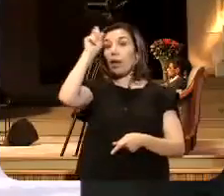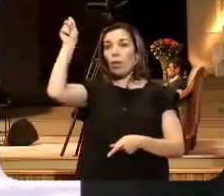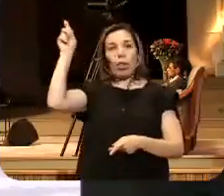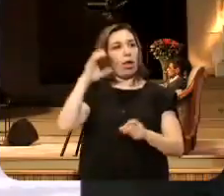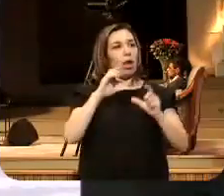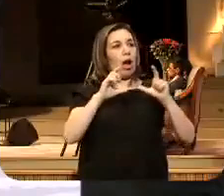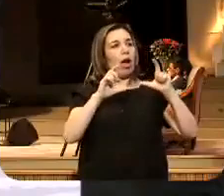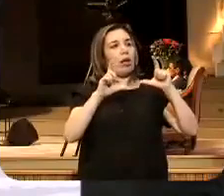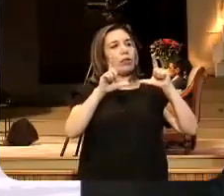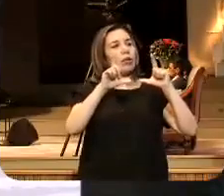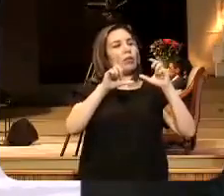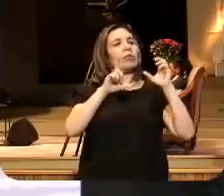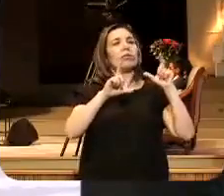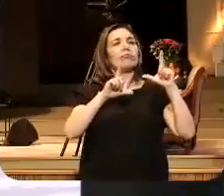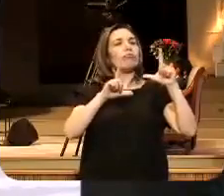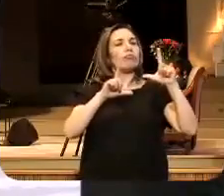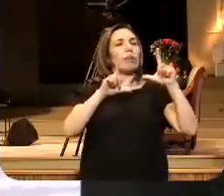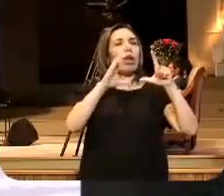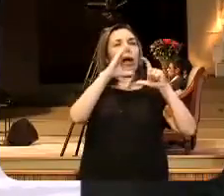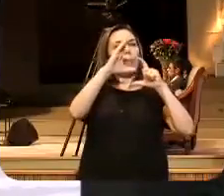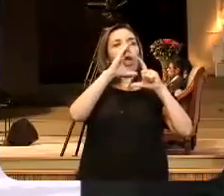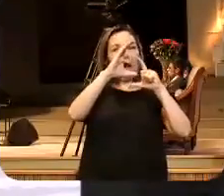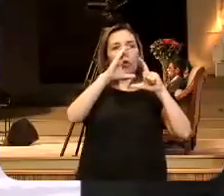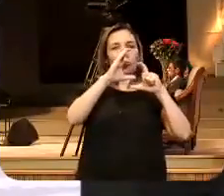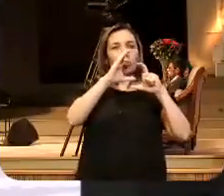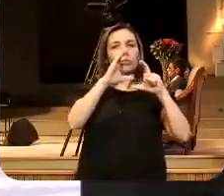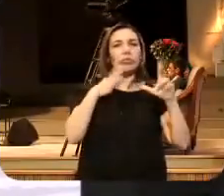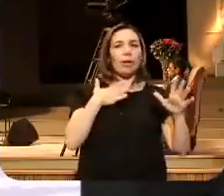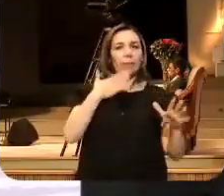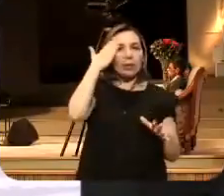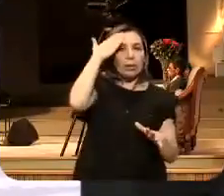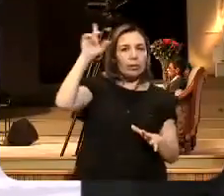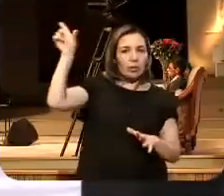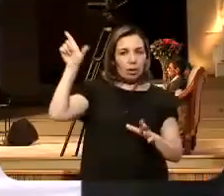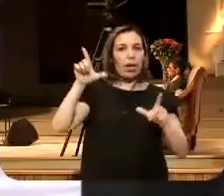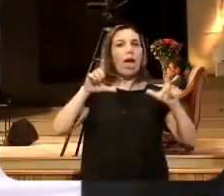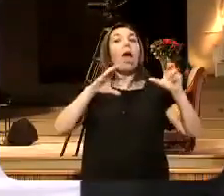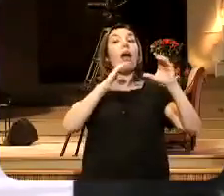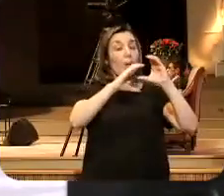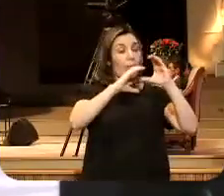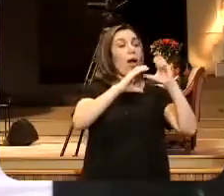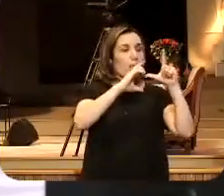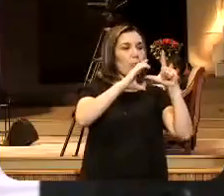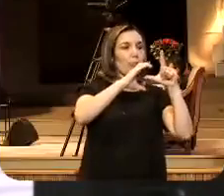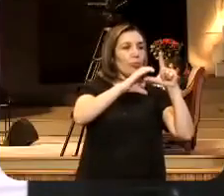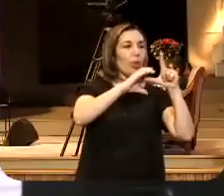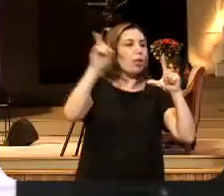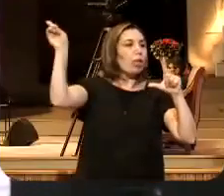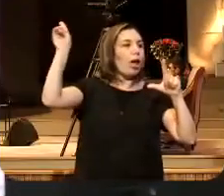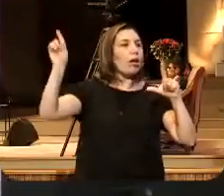é extraordinário, porque ele diz o seguinte: eu tive fome,